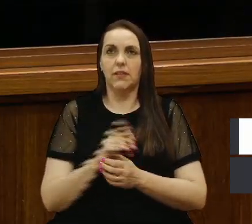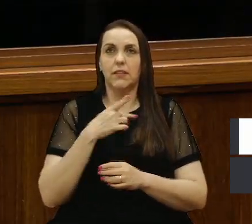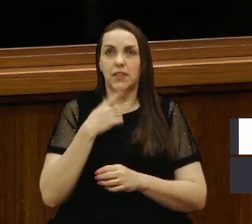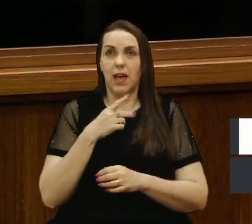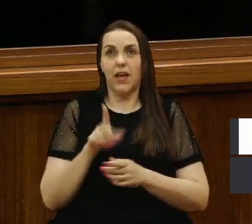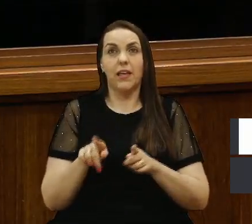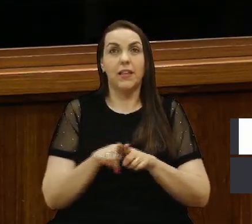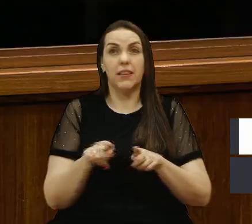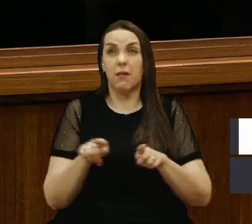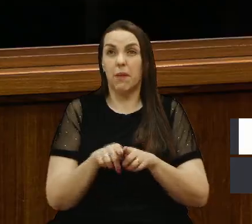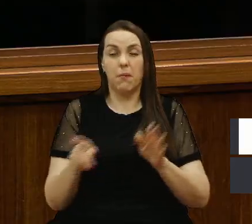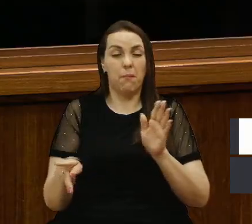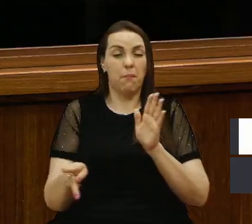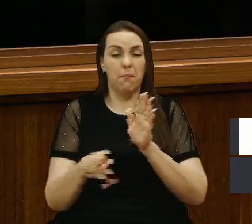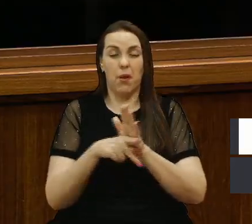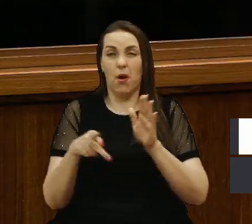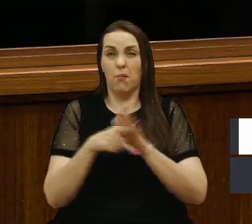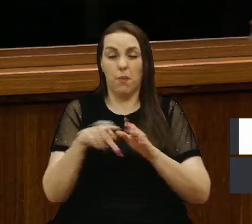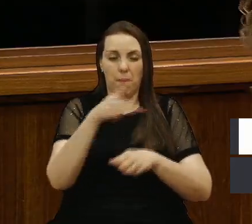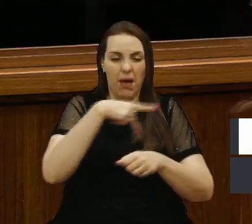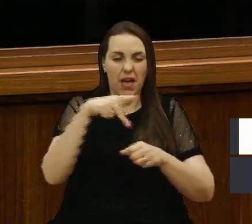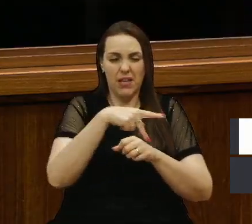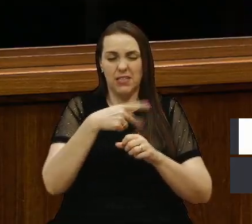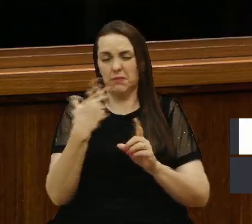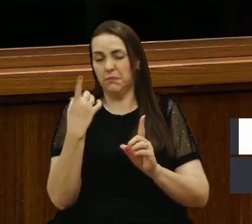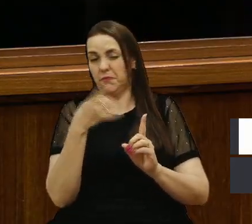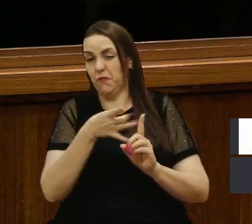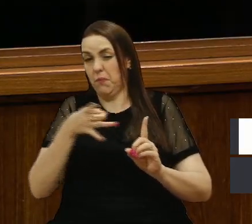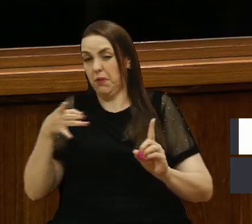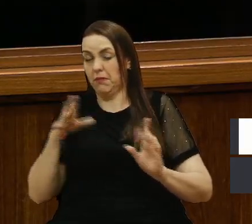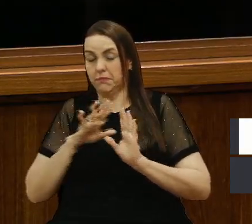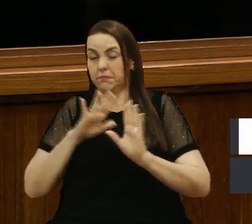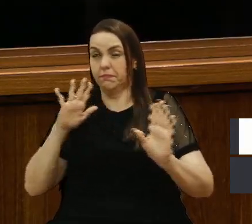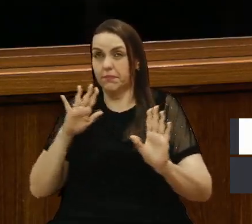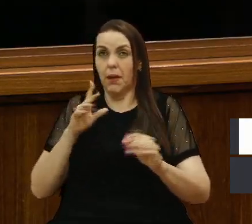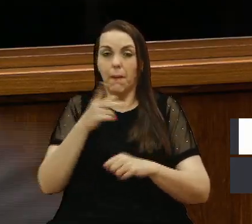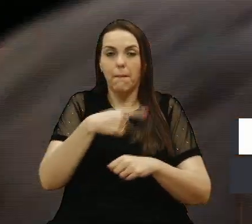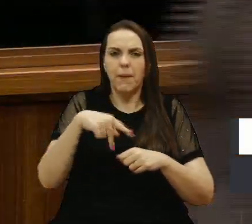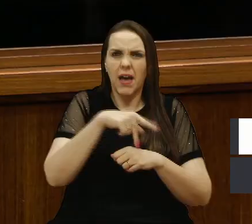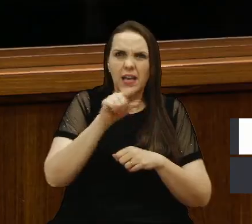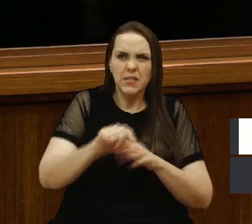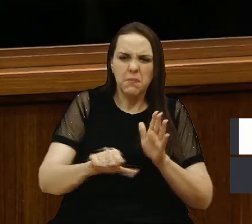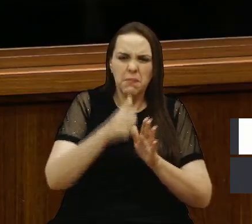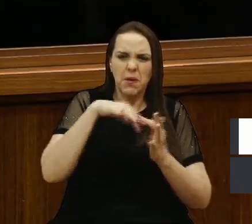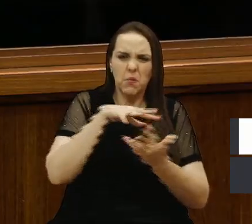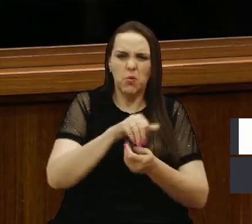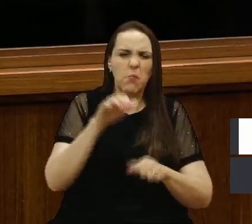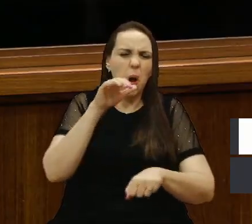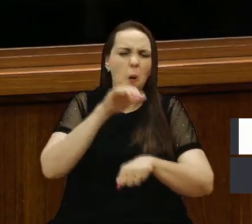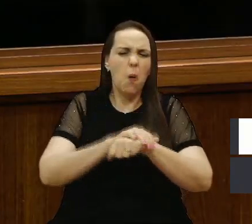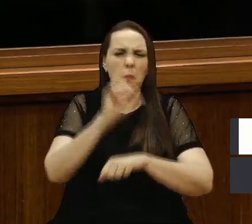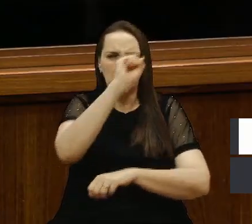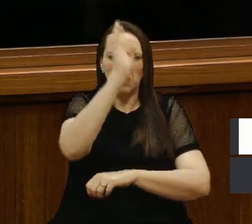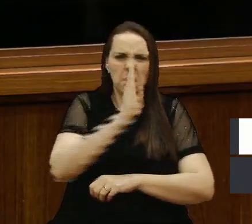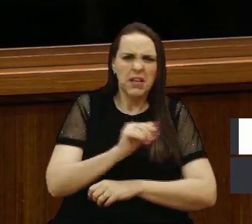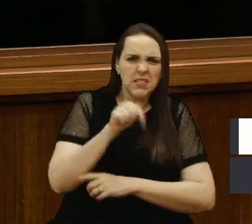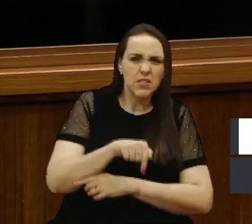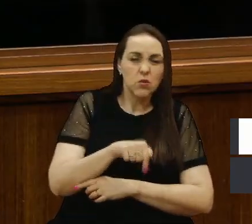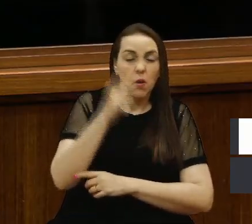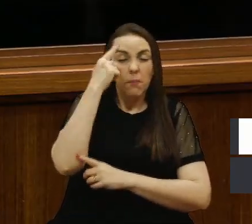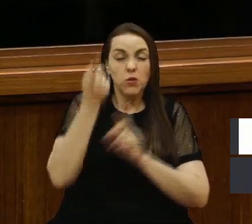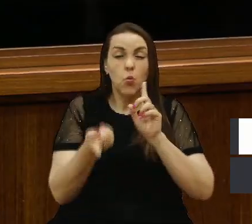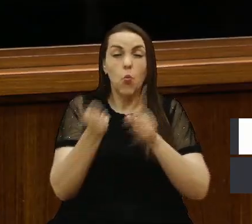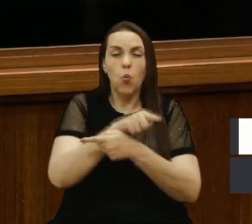xenofobia para o próprio país, dizendo que a gente só não é um país de primeiro mundo por culpa de nós brasileiros. Eu penso ao contrário.